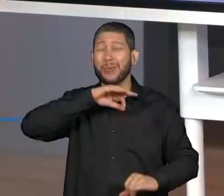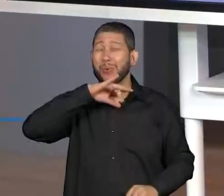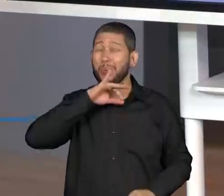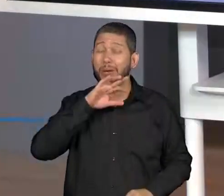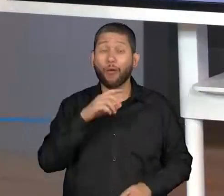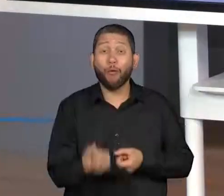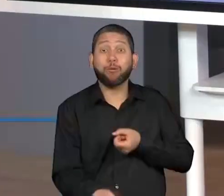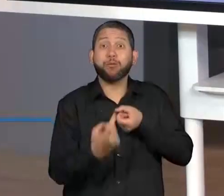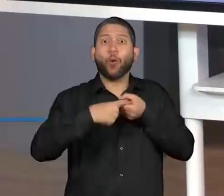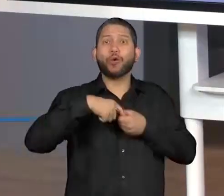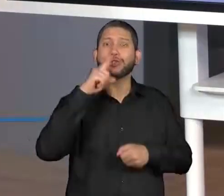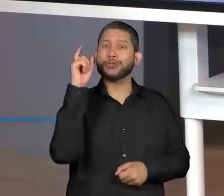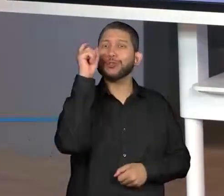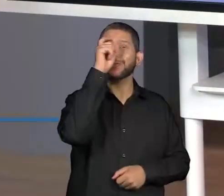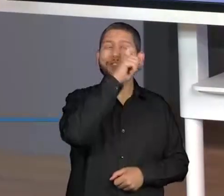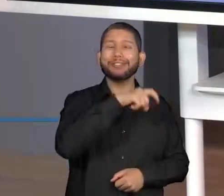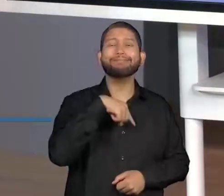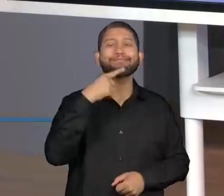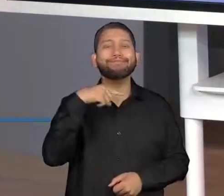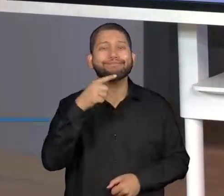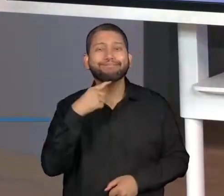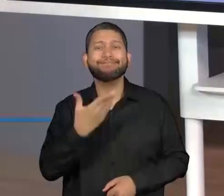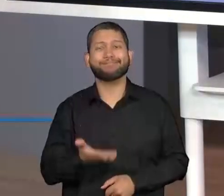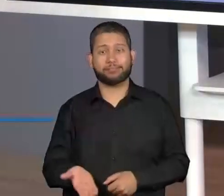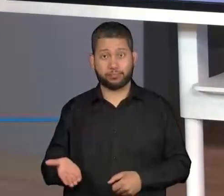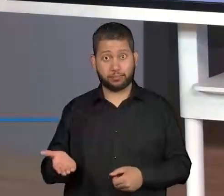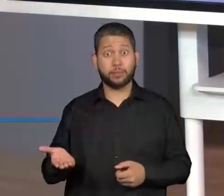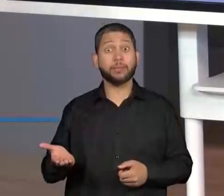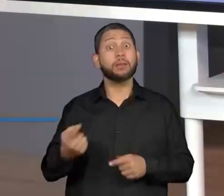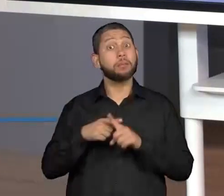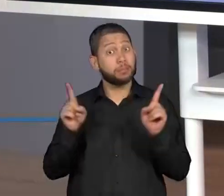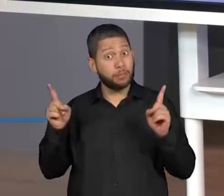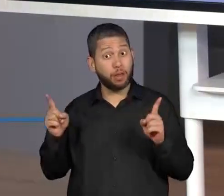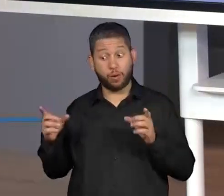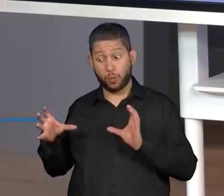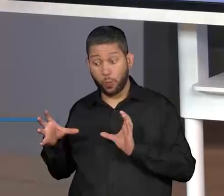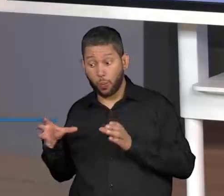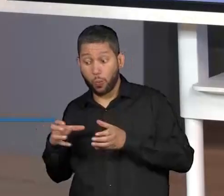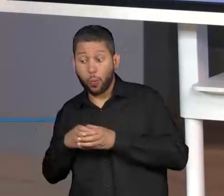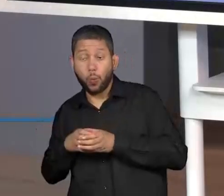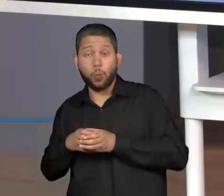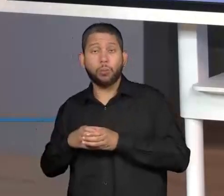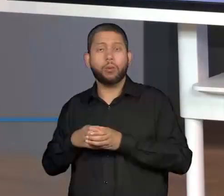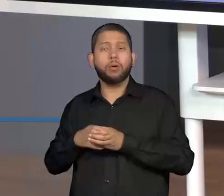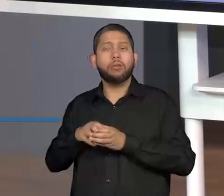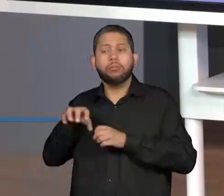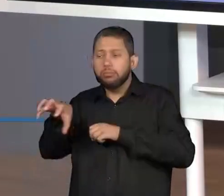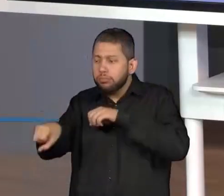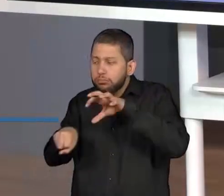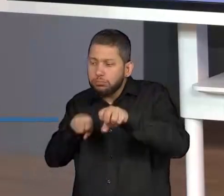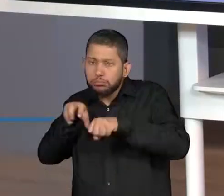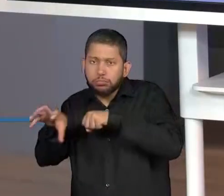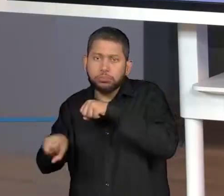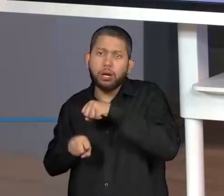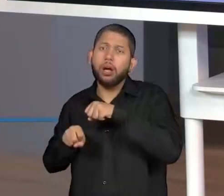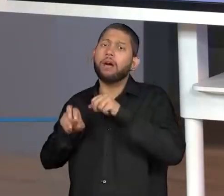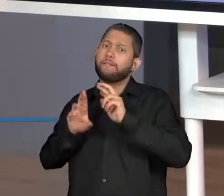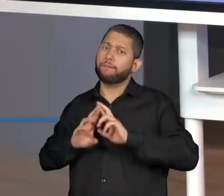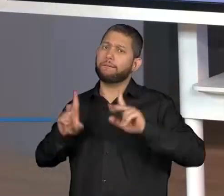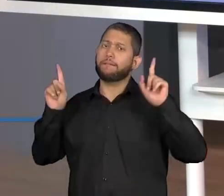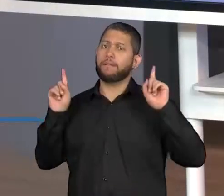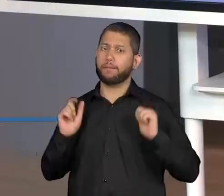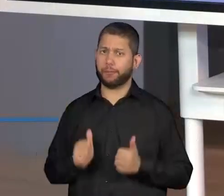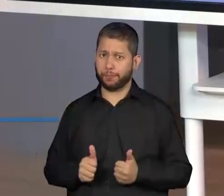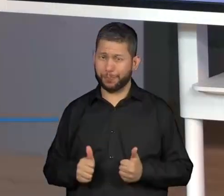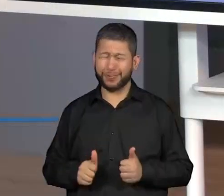a sua organização natural, a sua forma natural, o ecossistema voltar a girar de forma natural.